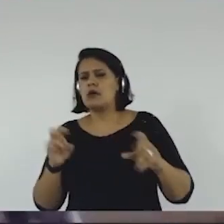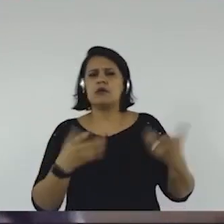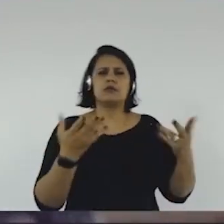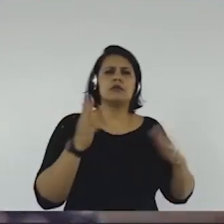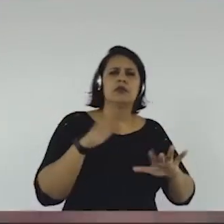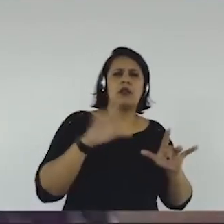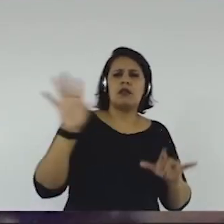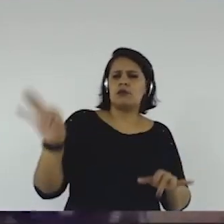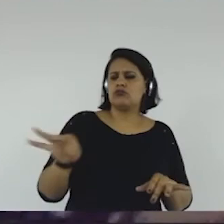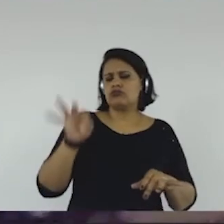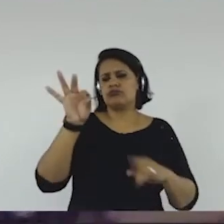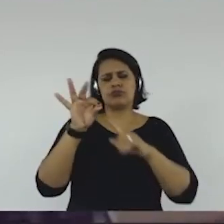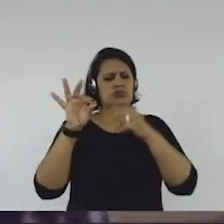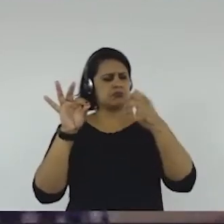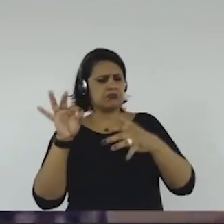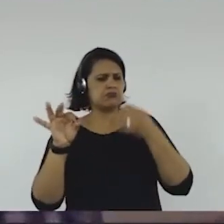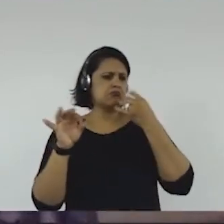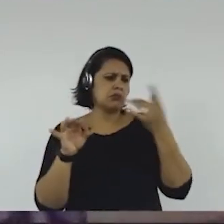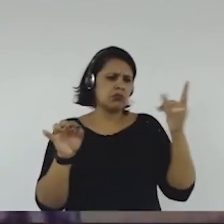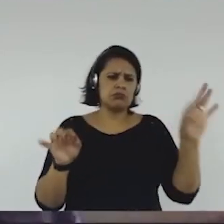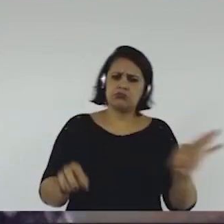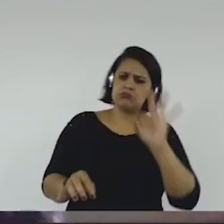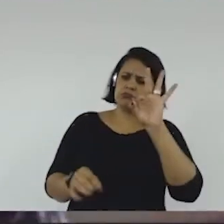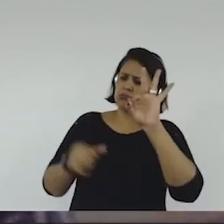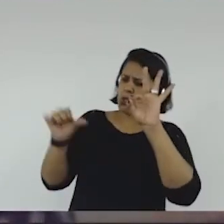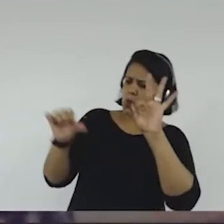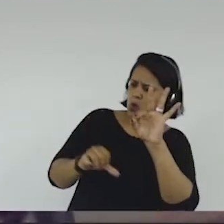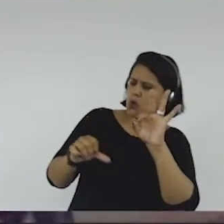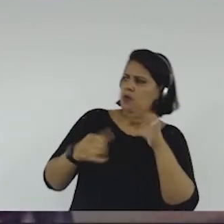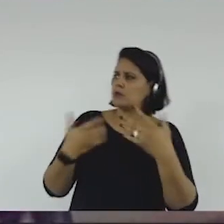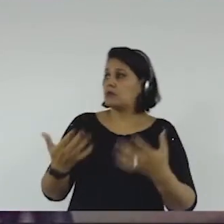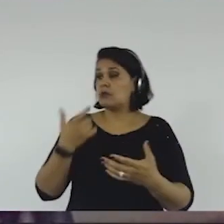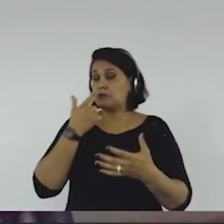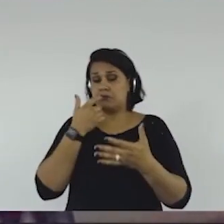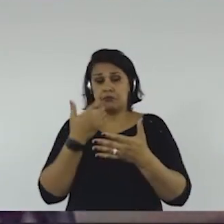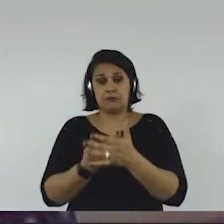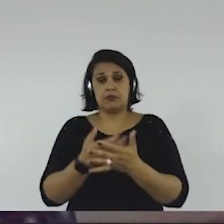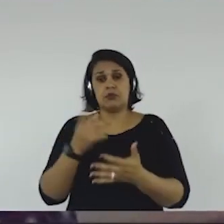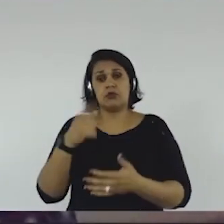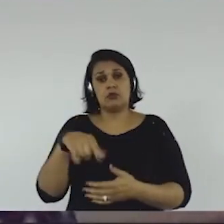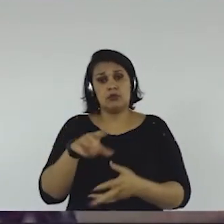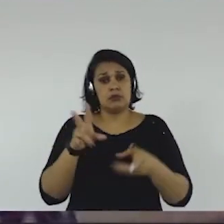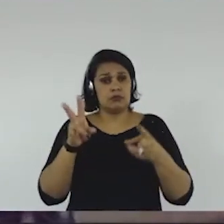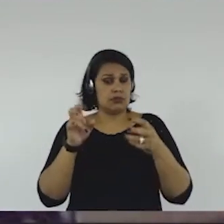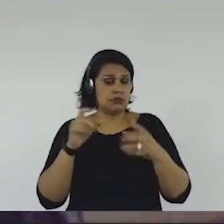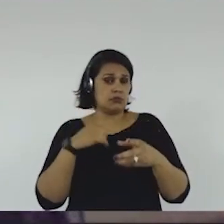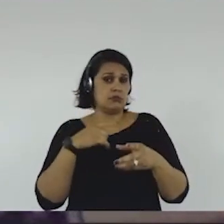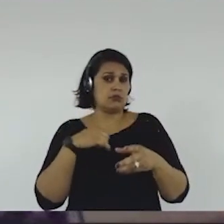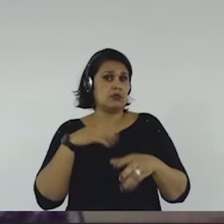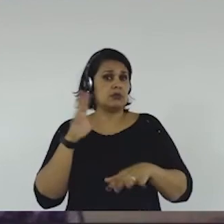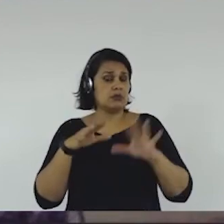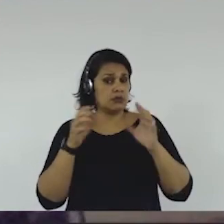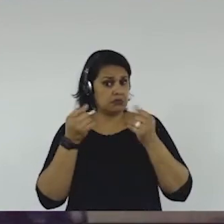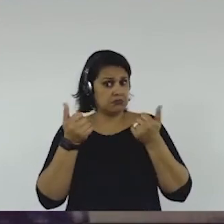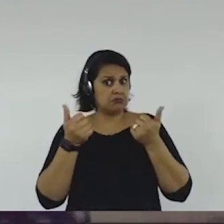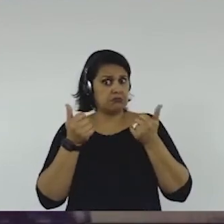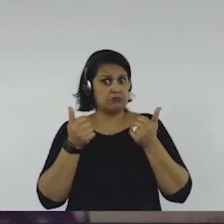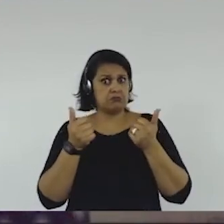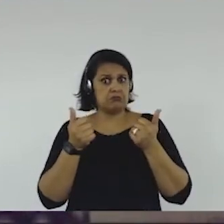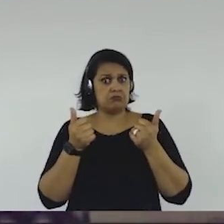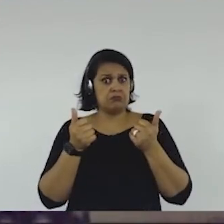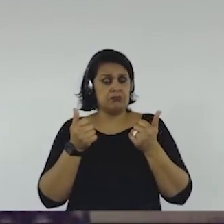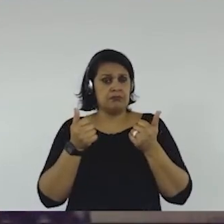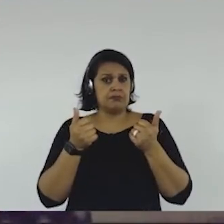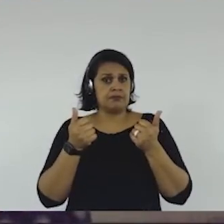teve isso melhorou, isso piorou. Isso, a gente, até muito recentemente, a gente via como muito rico